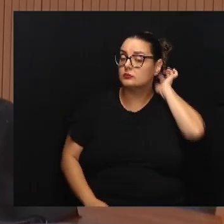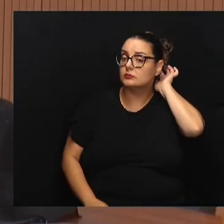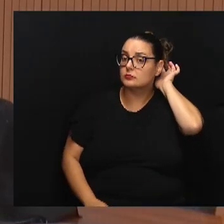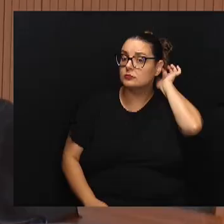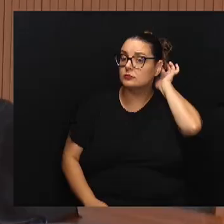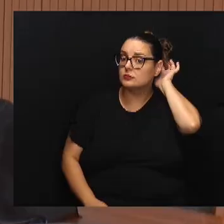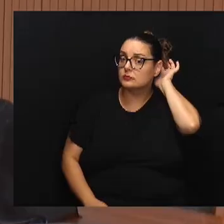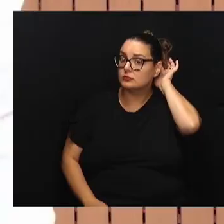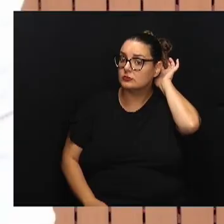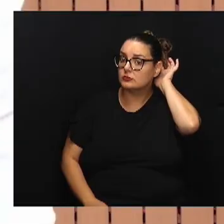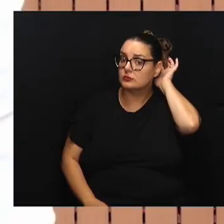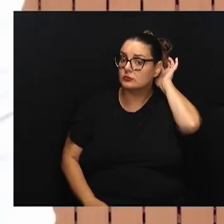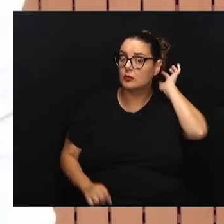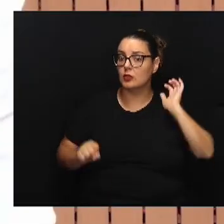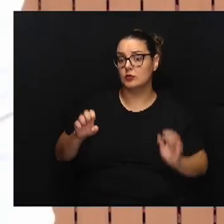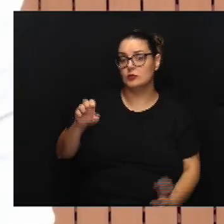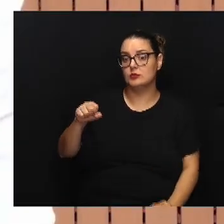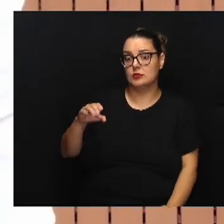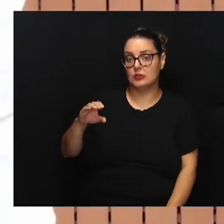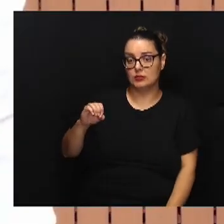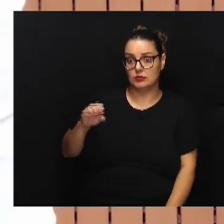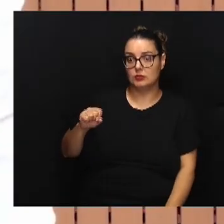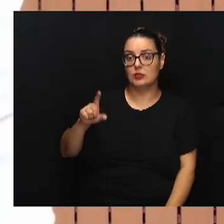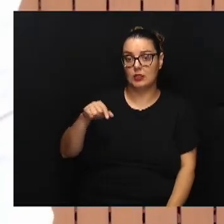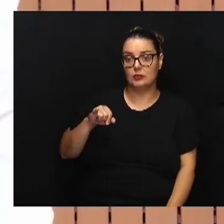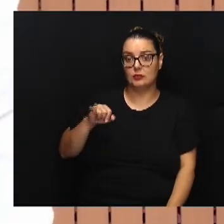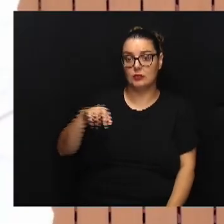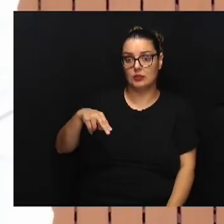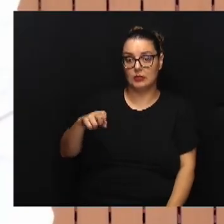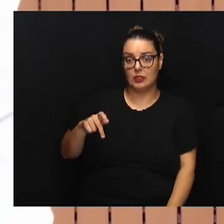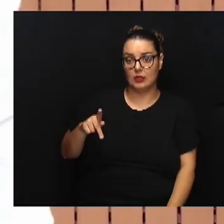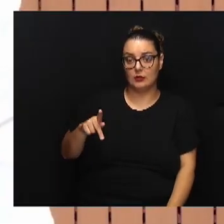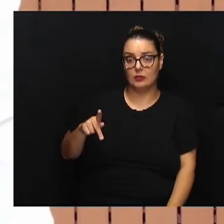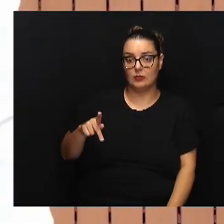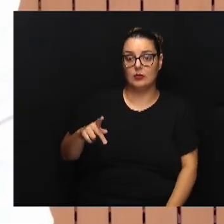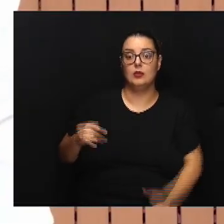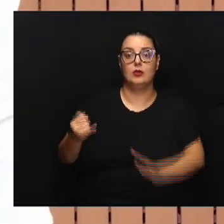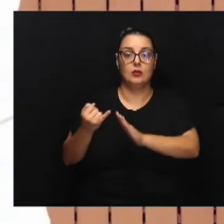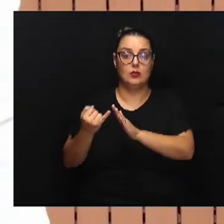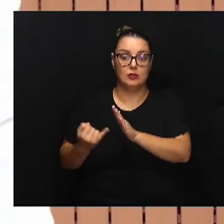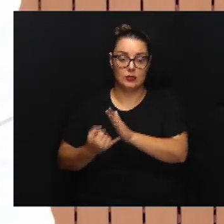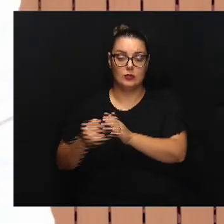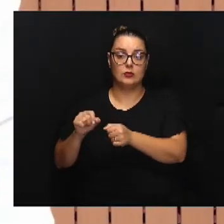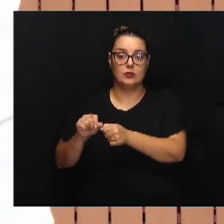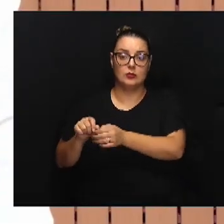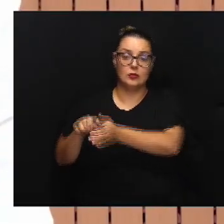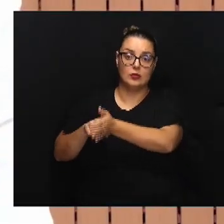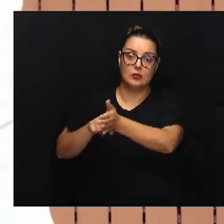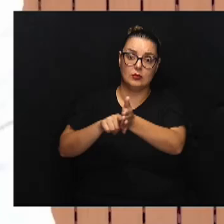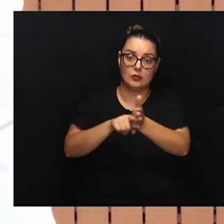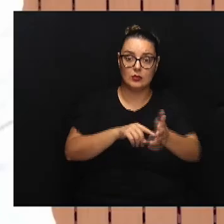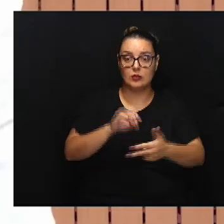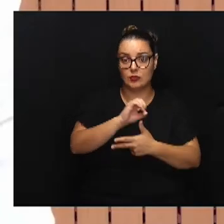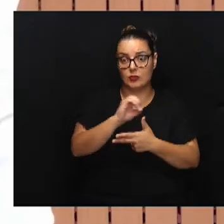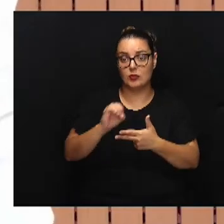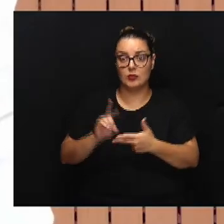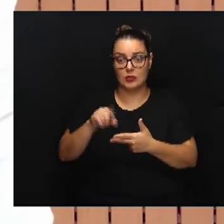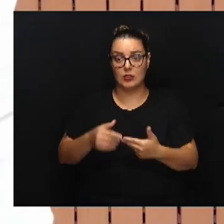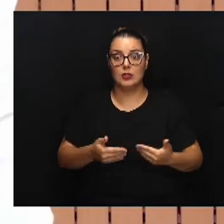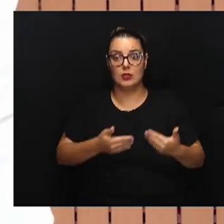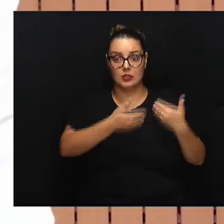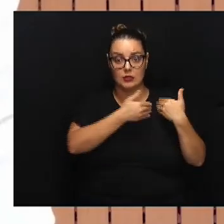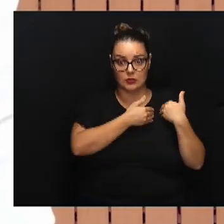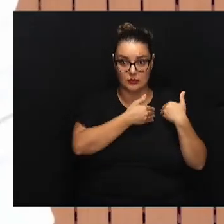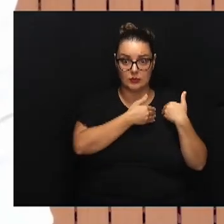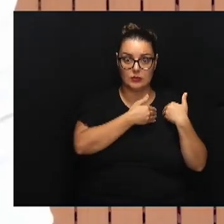O censo, esse aqui, o dado que é do INEP, né, que é o instituto que realiza o Enem, inclusive, é responsável.